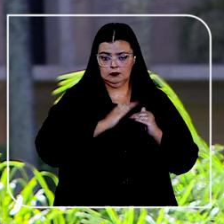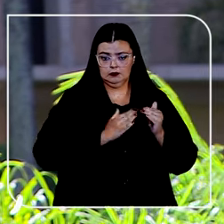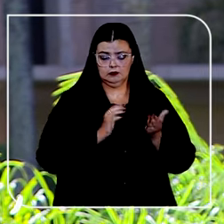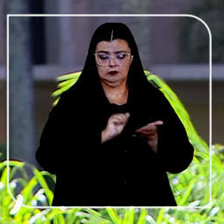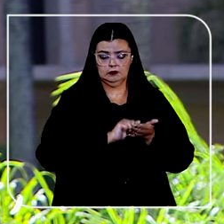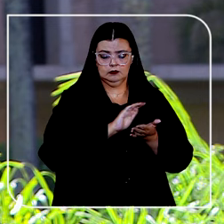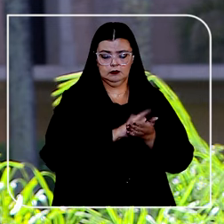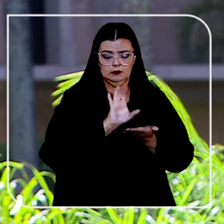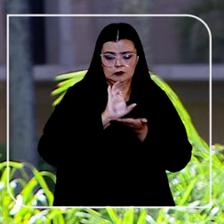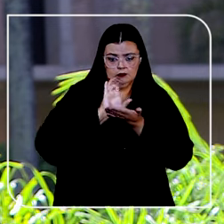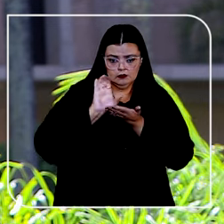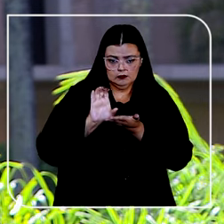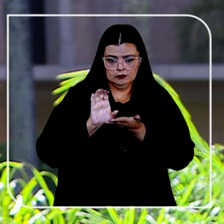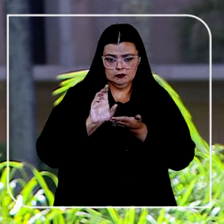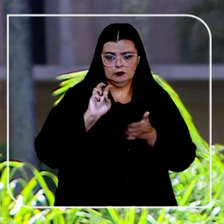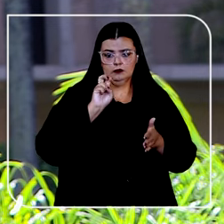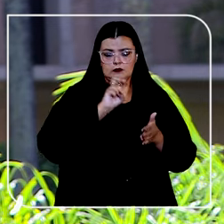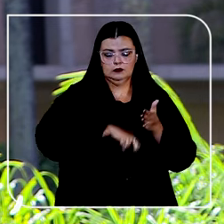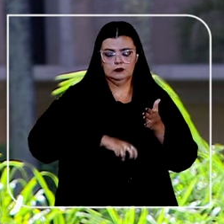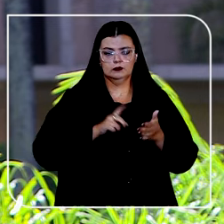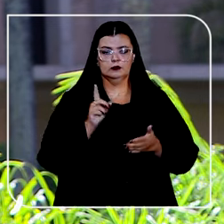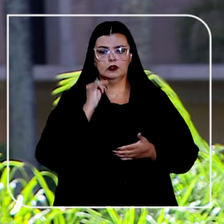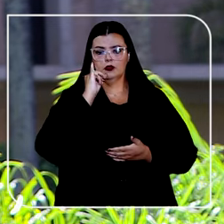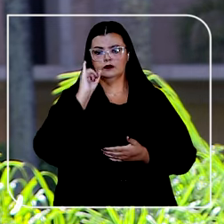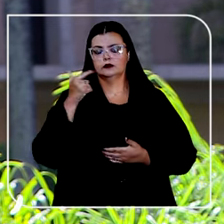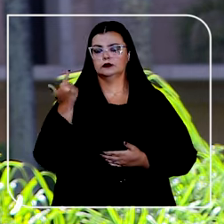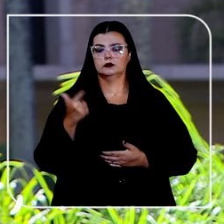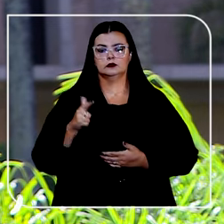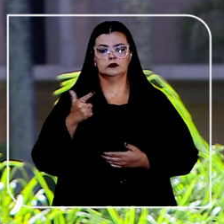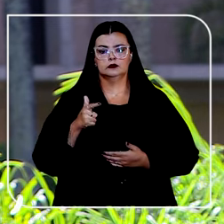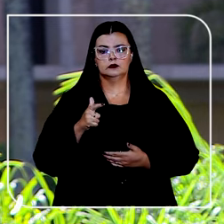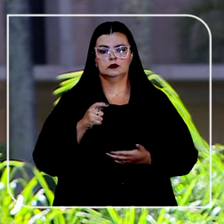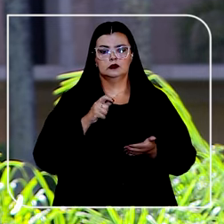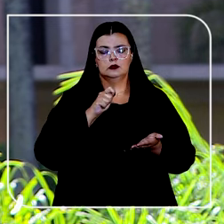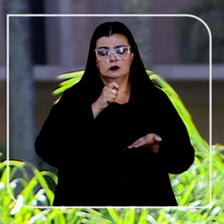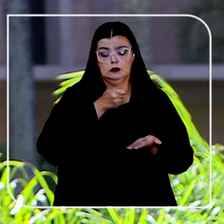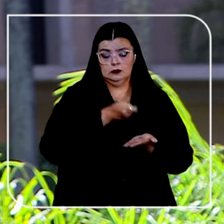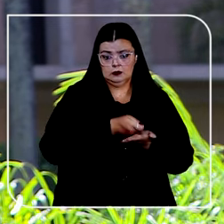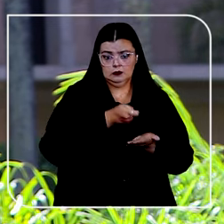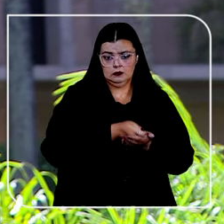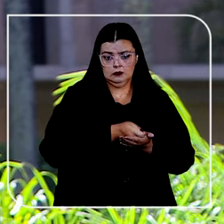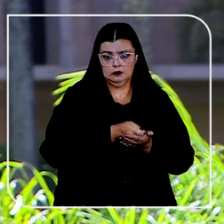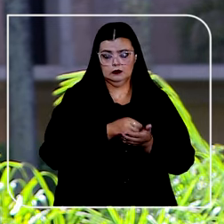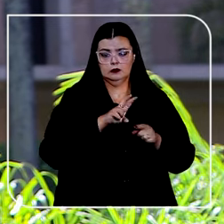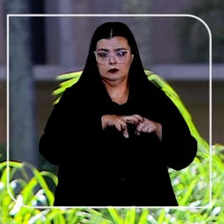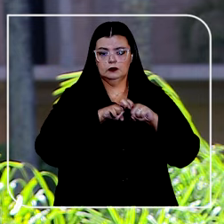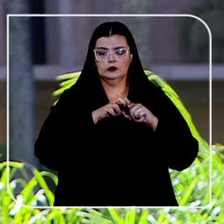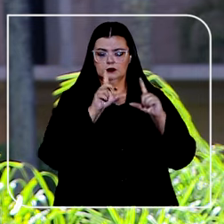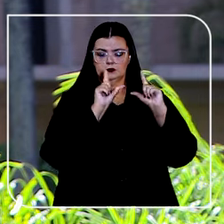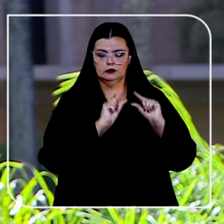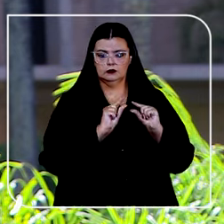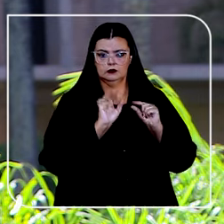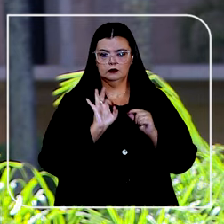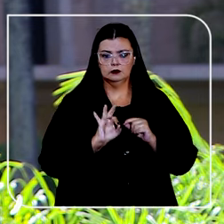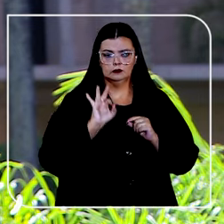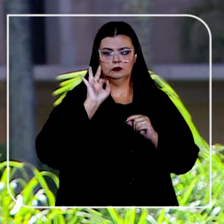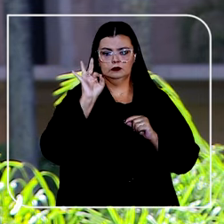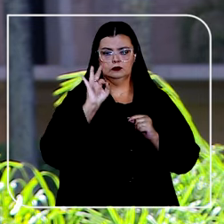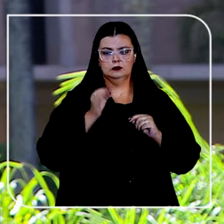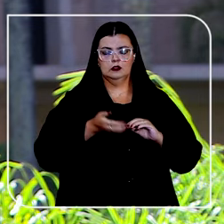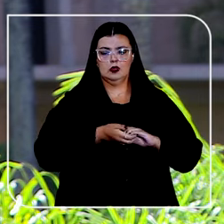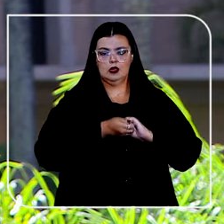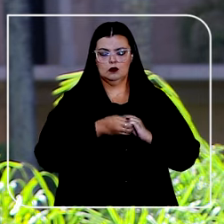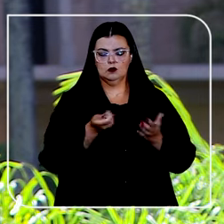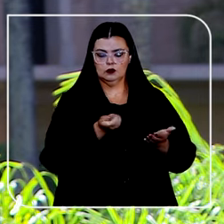desconstituição do crédito tributário alegou que não poderia haver a incidência do tributo na operação em razão da redução tarifária